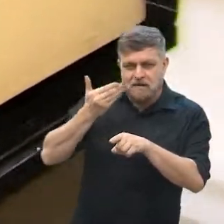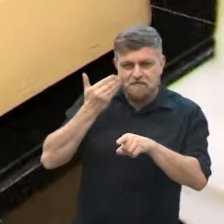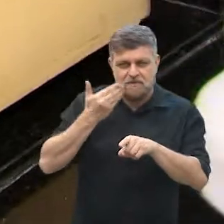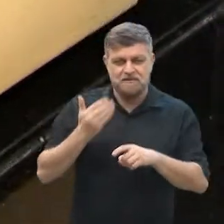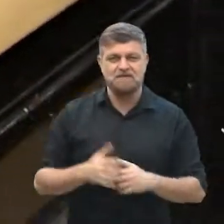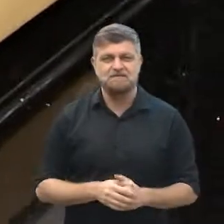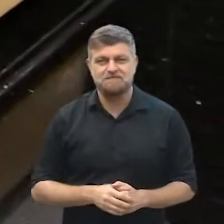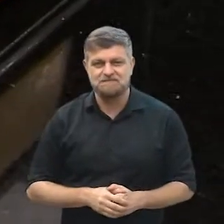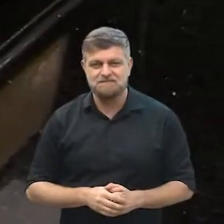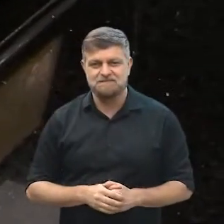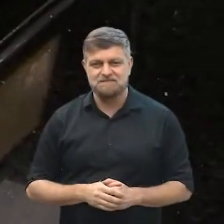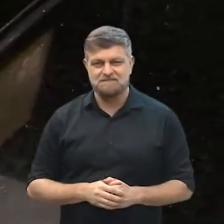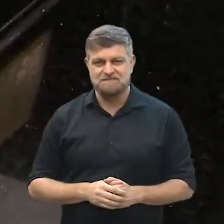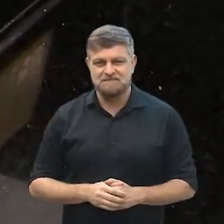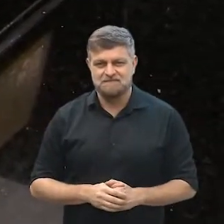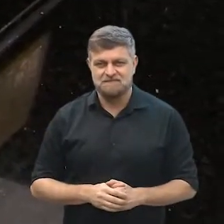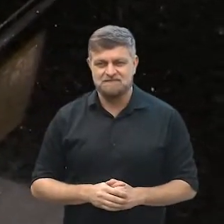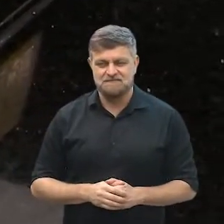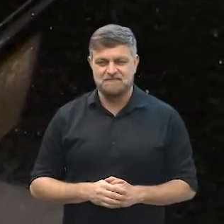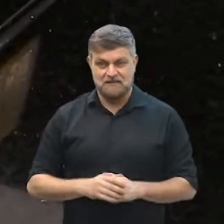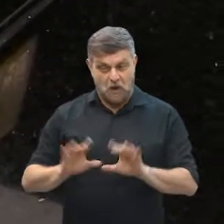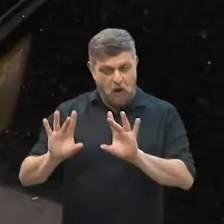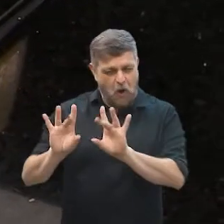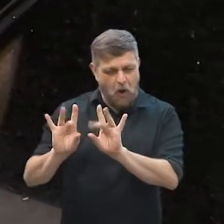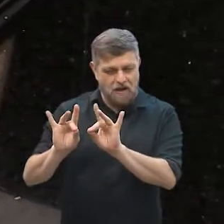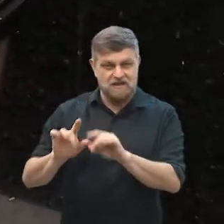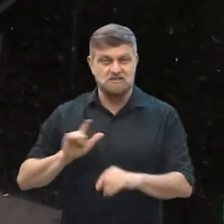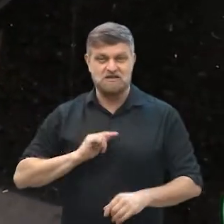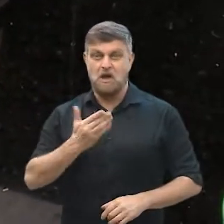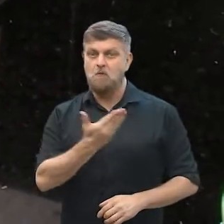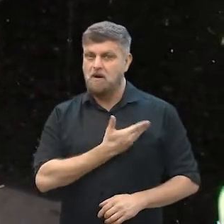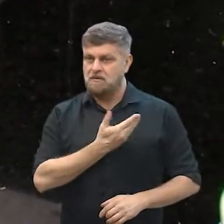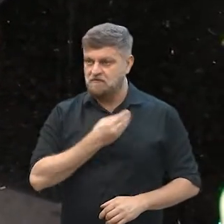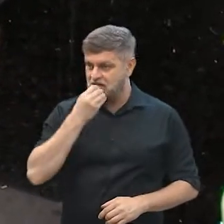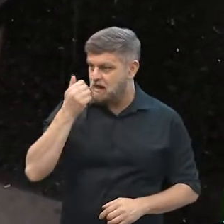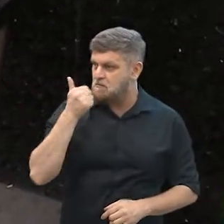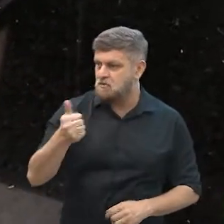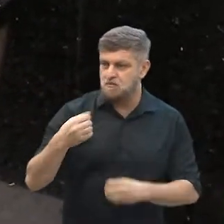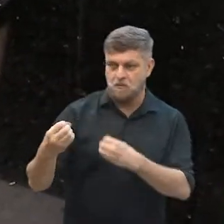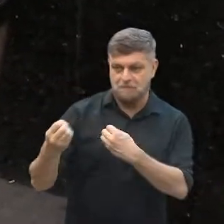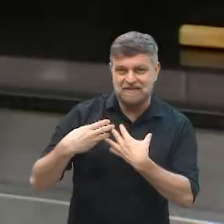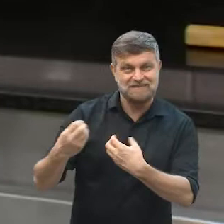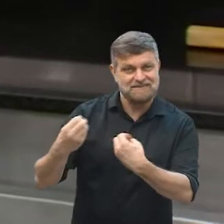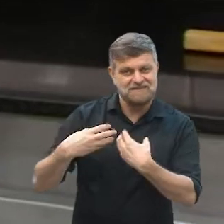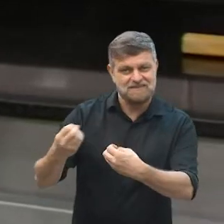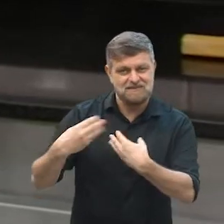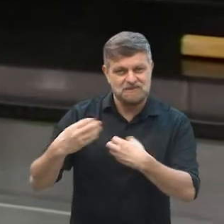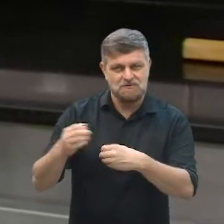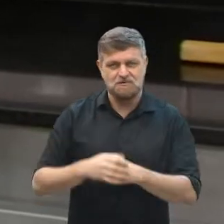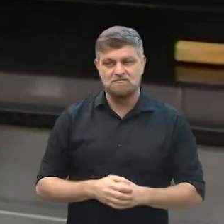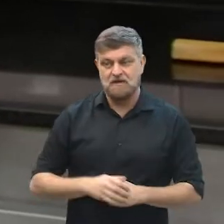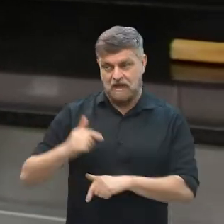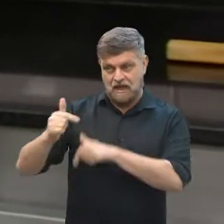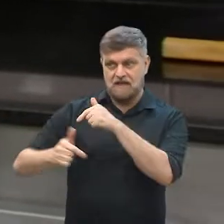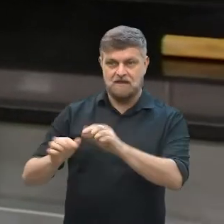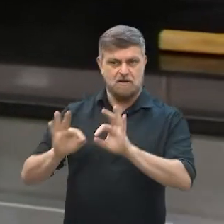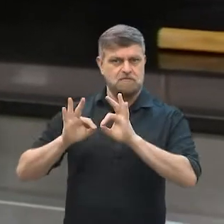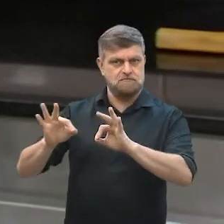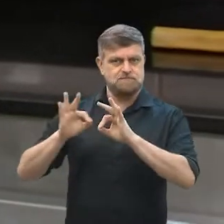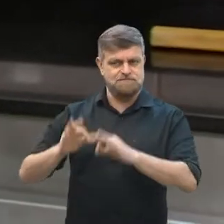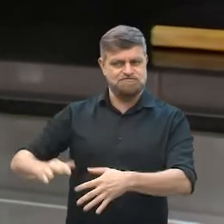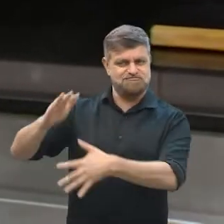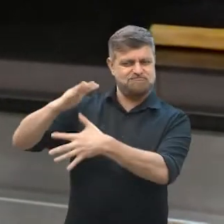neles, sabe? Ficava colado. E eu tinha um parceiro que era muito bom. Me ensinou bem. Ele trabalha bem também na área da